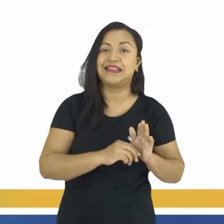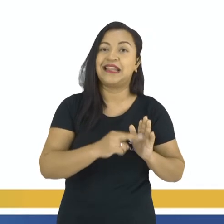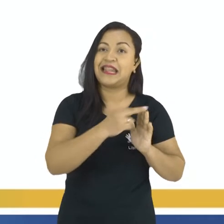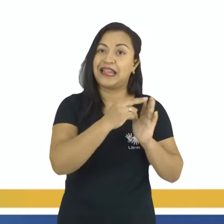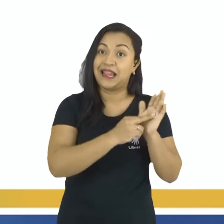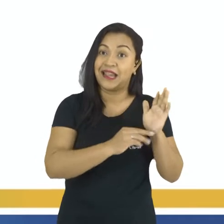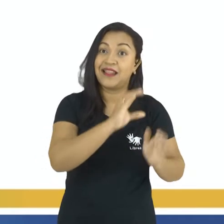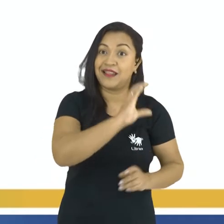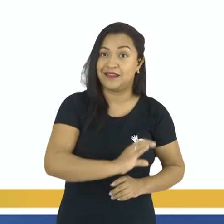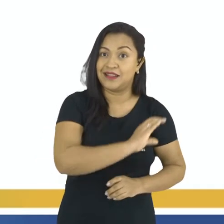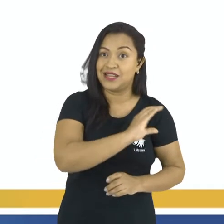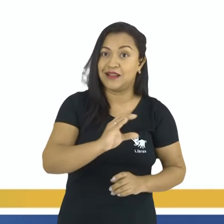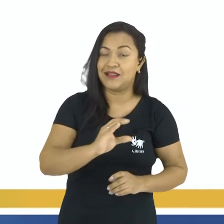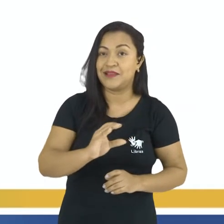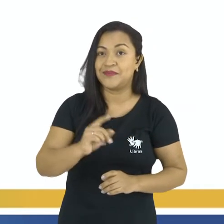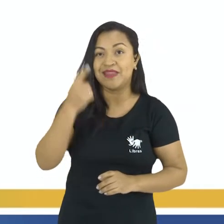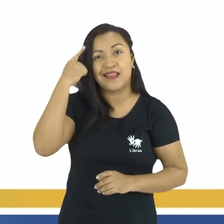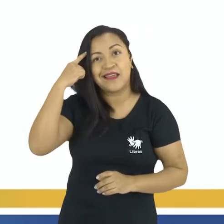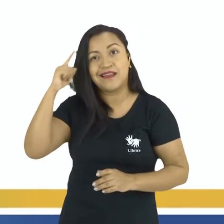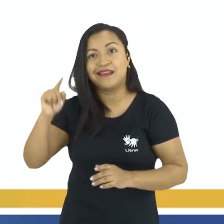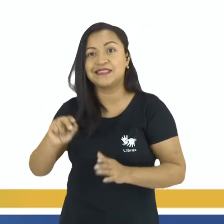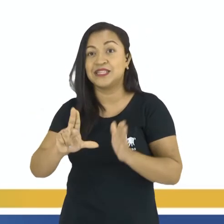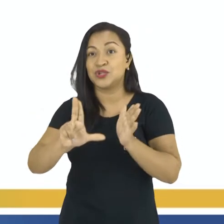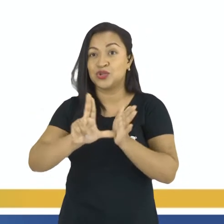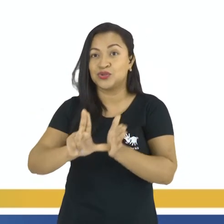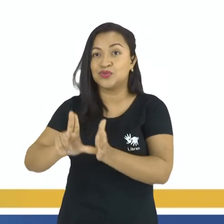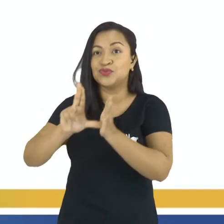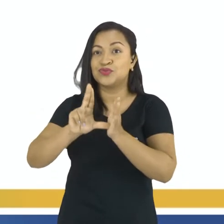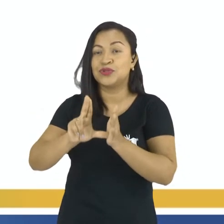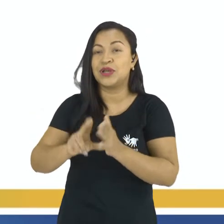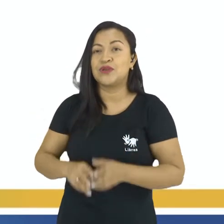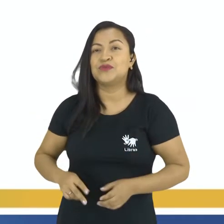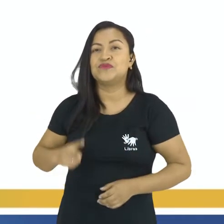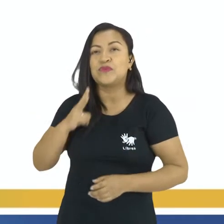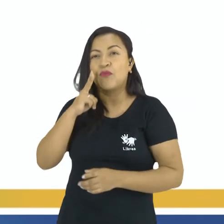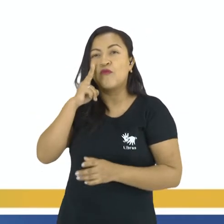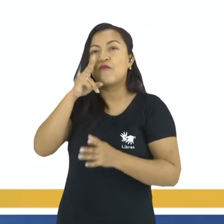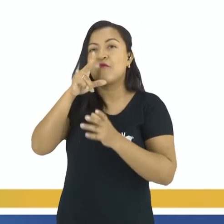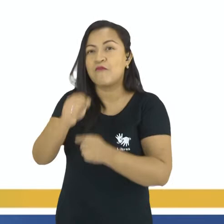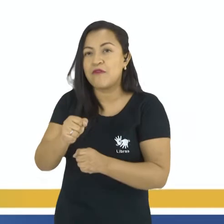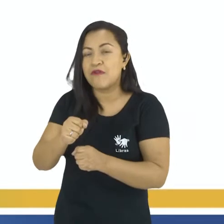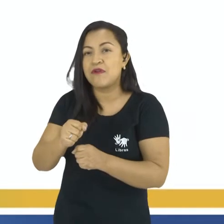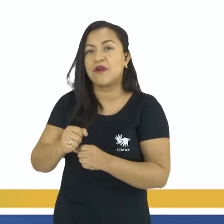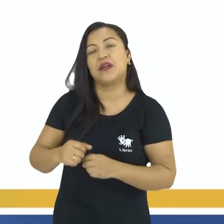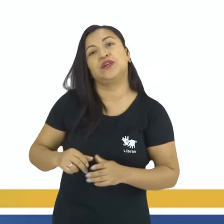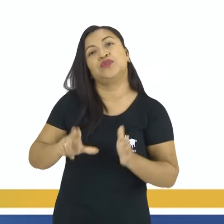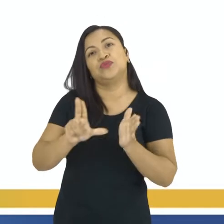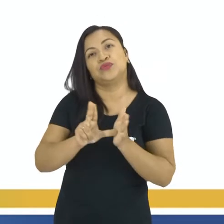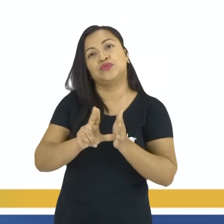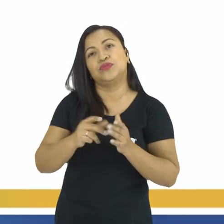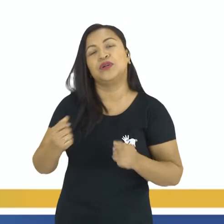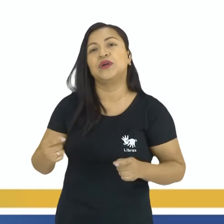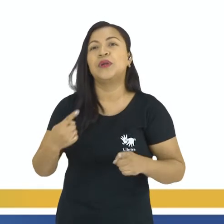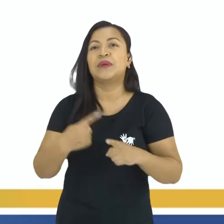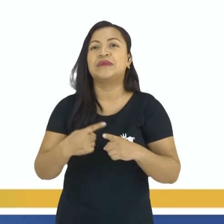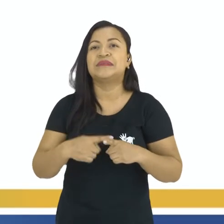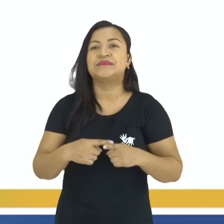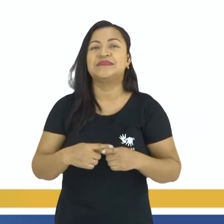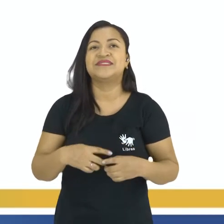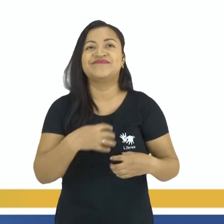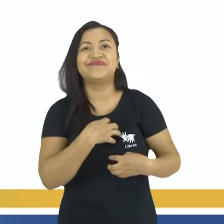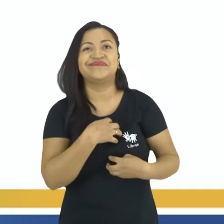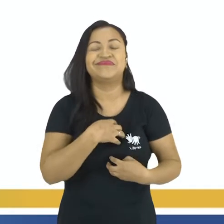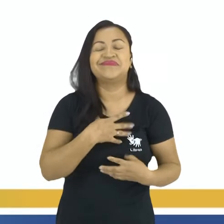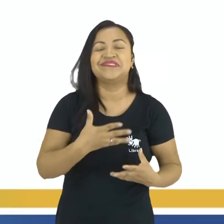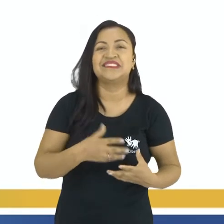Lutero ganharam força nos âmbitos econômico e político, porque a igreja incomodava alguns grupos sociais importantes. Lembra